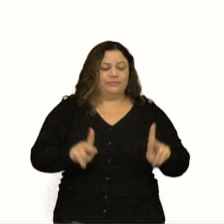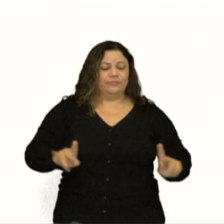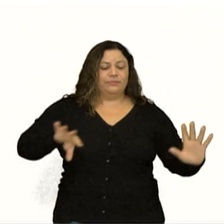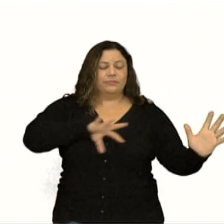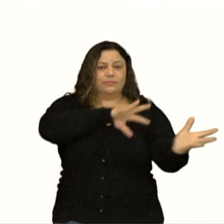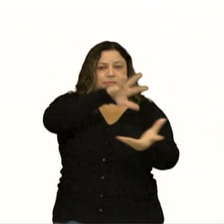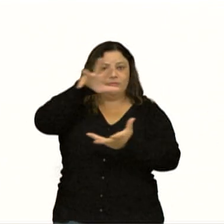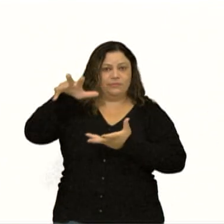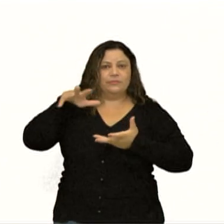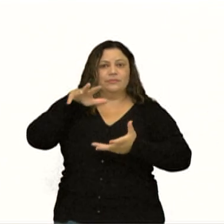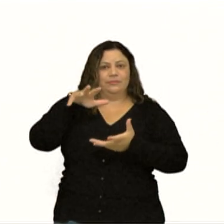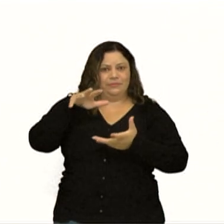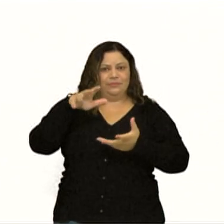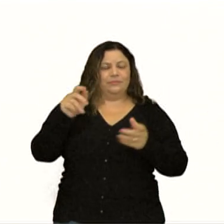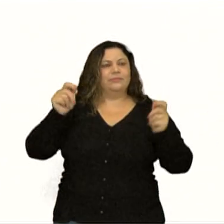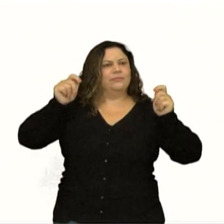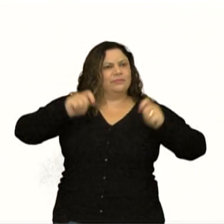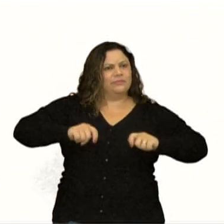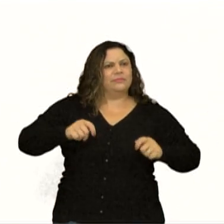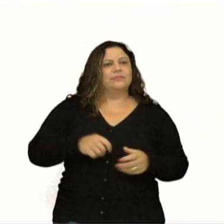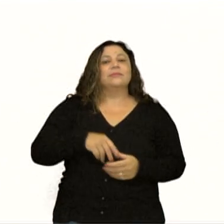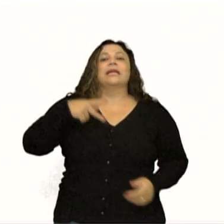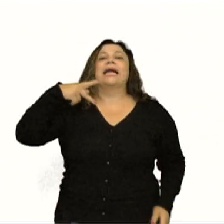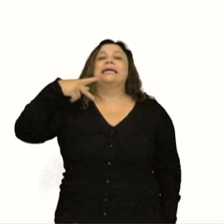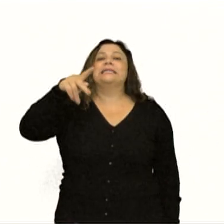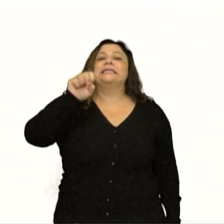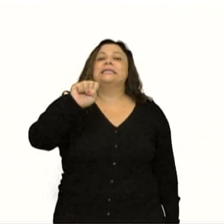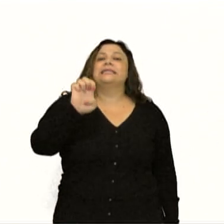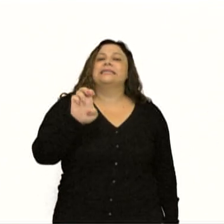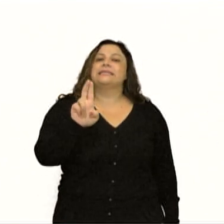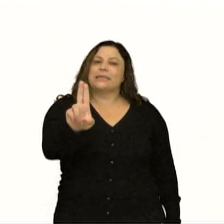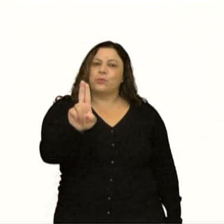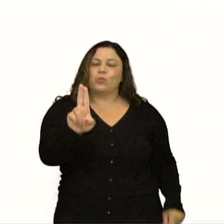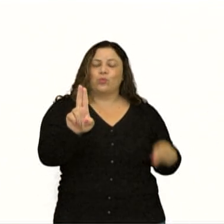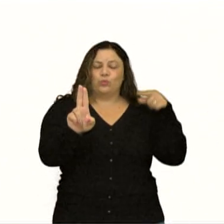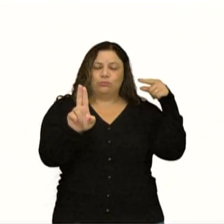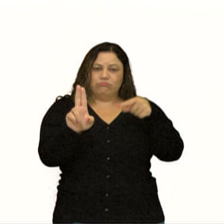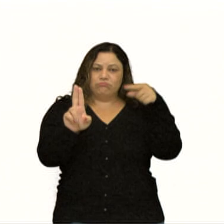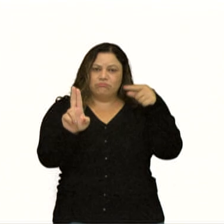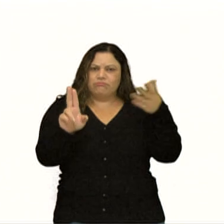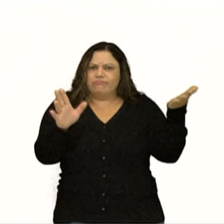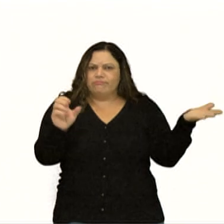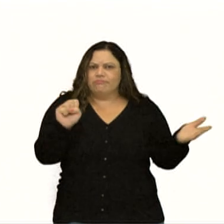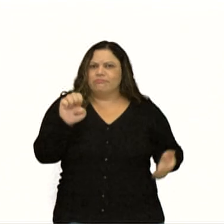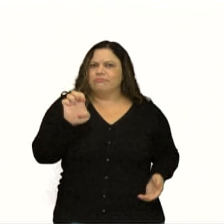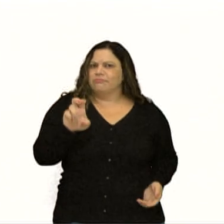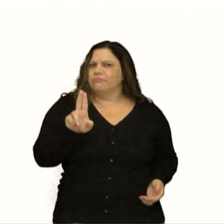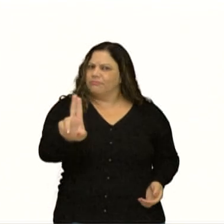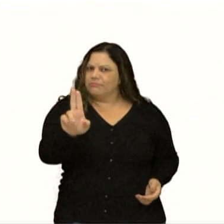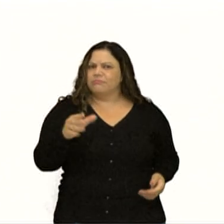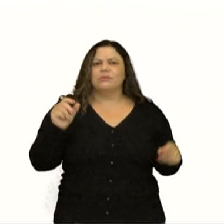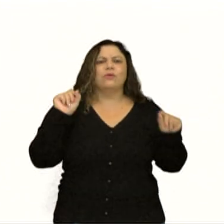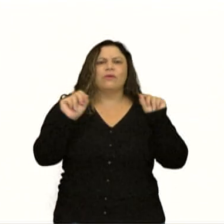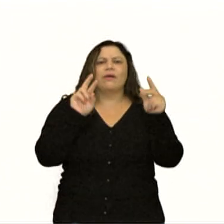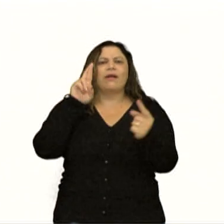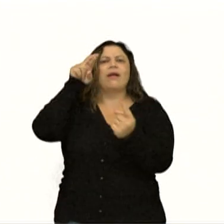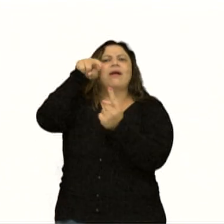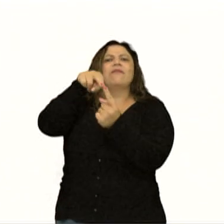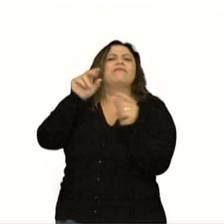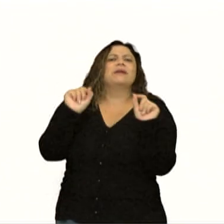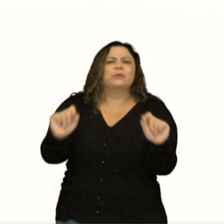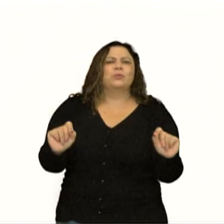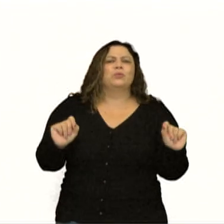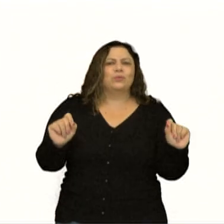pronome possessivo seu, pronome possessivo seu, refere-se a quê? Hein? A que ele está